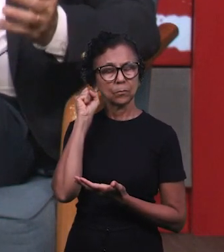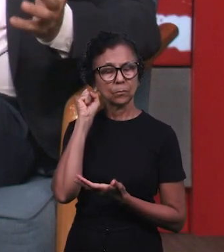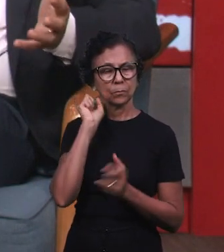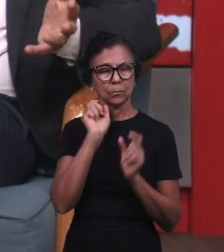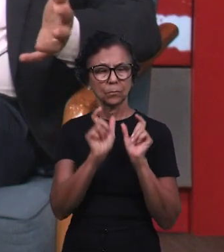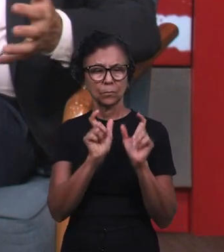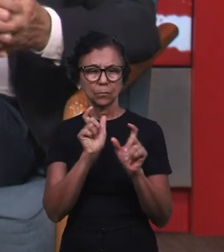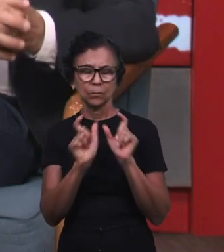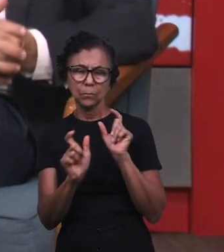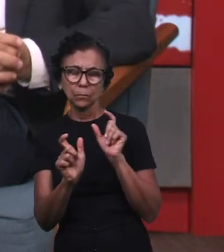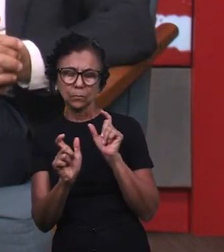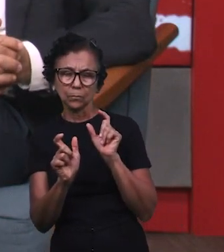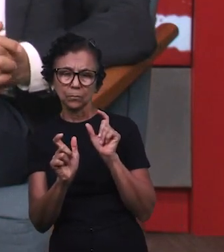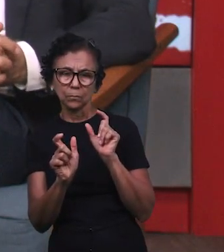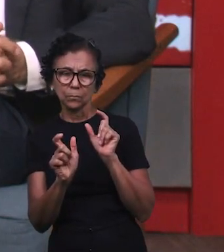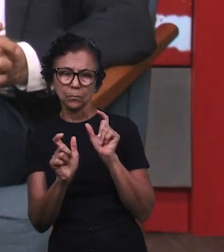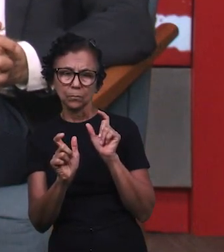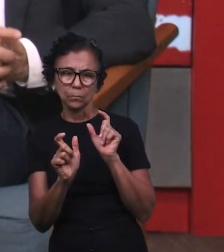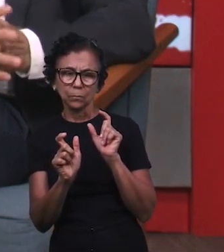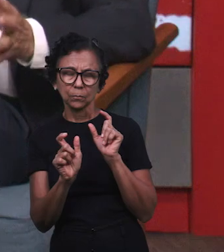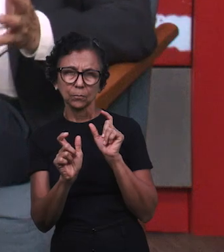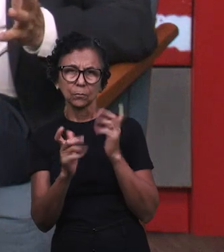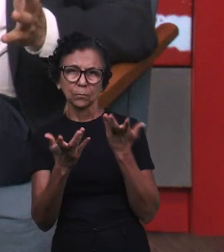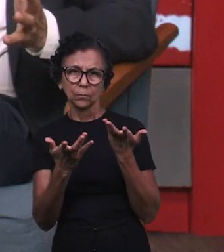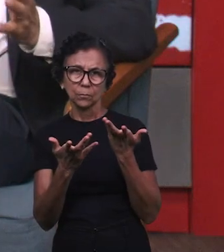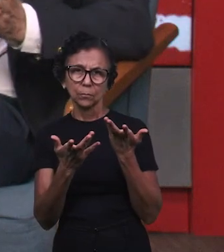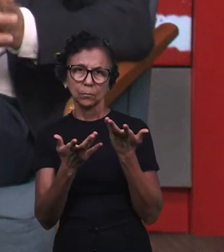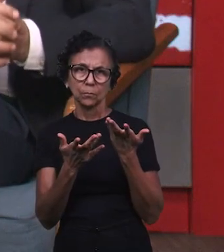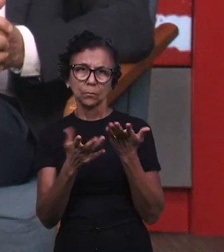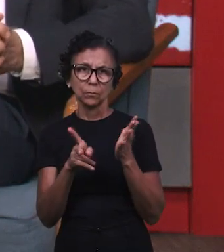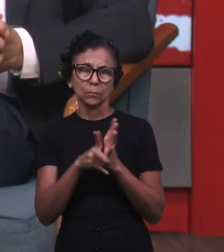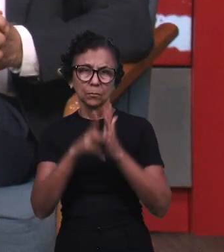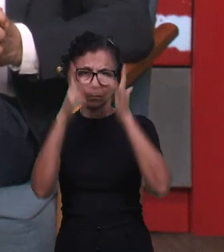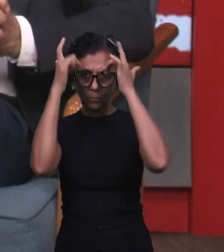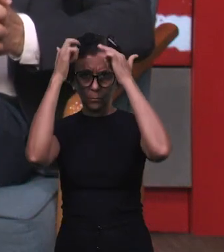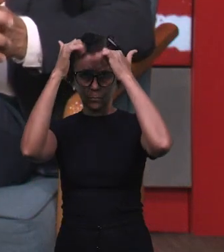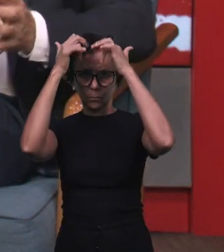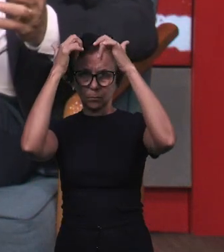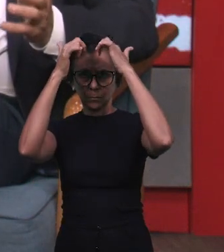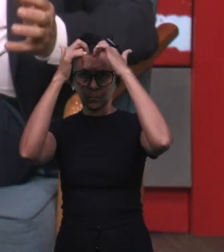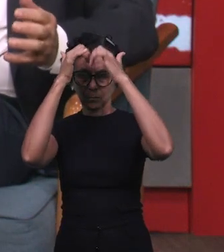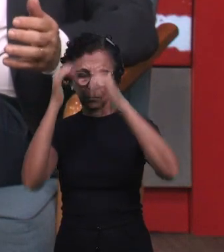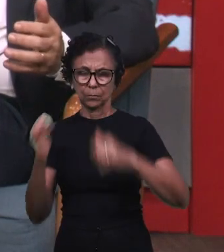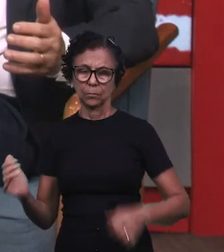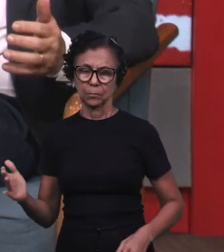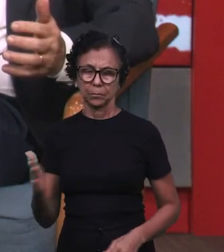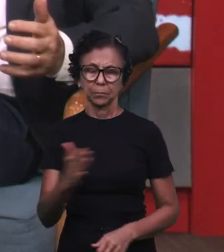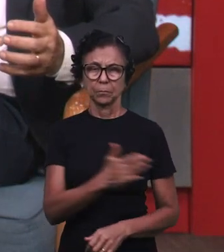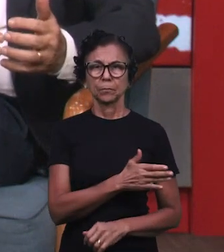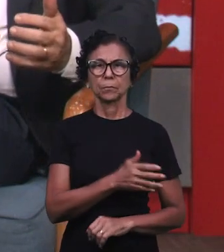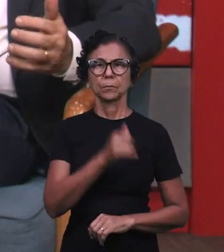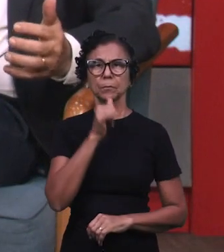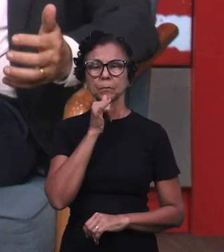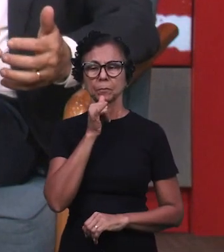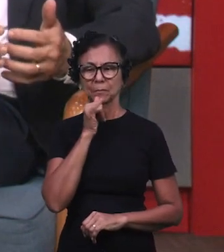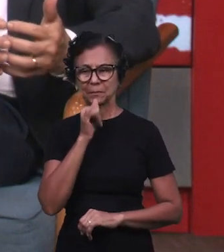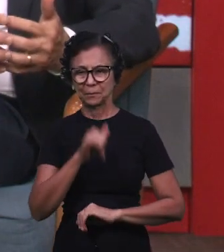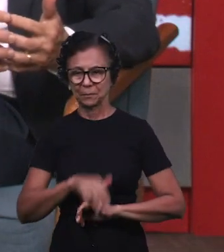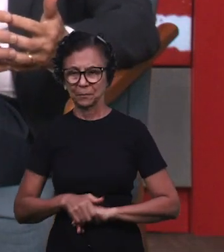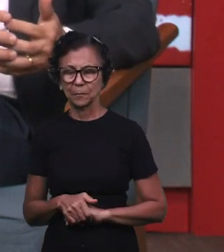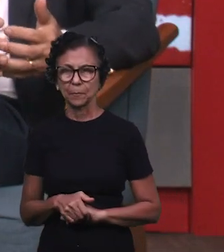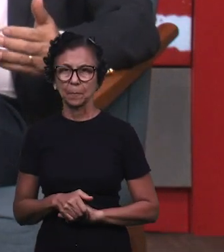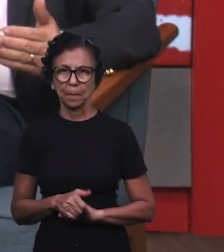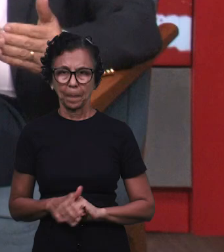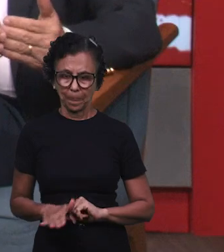do sistema nervoso central. Então vamos lá. A criança, quando ela